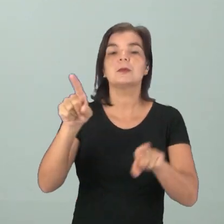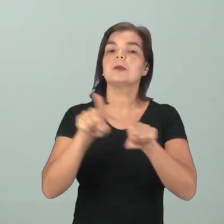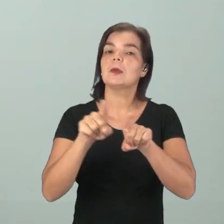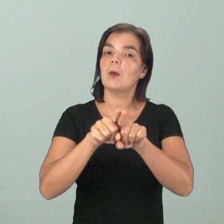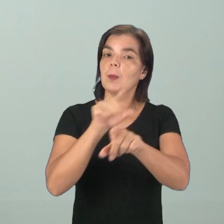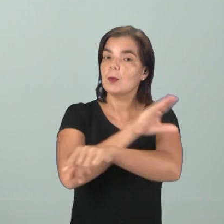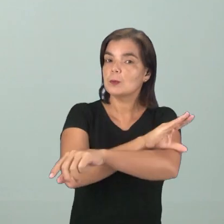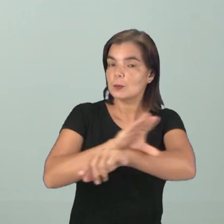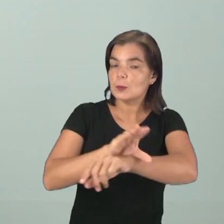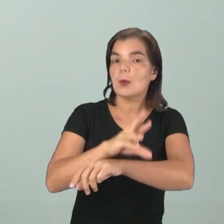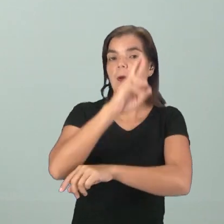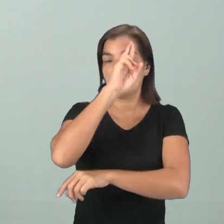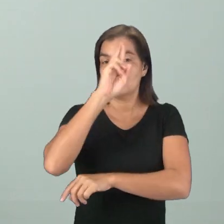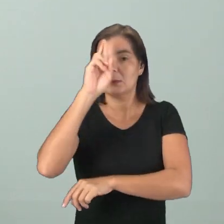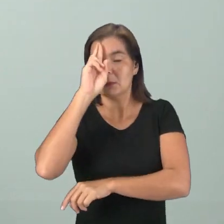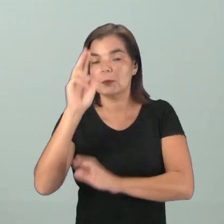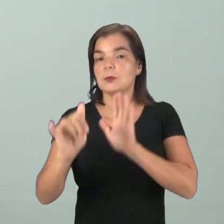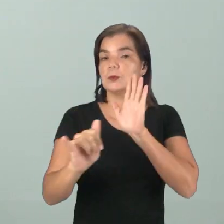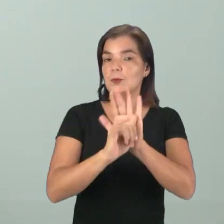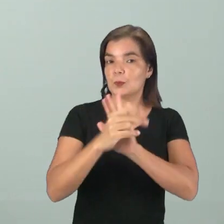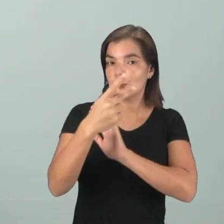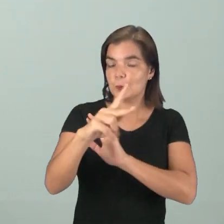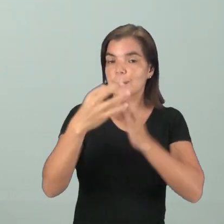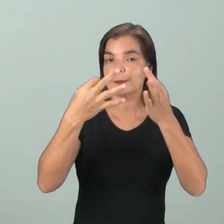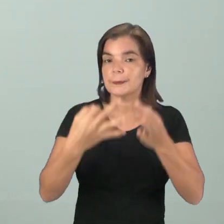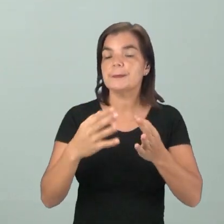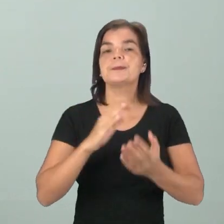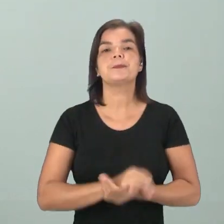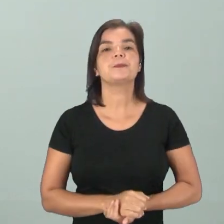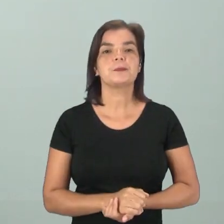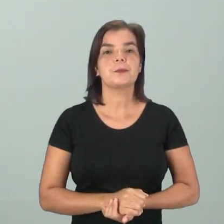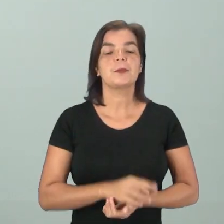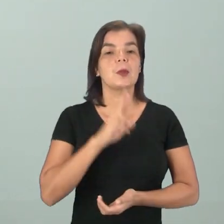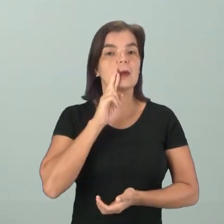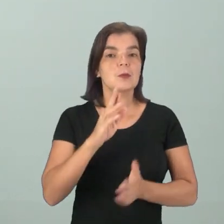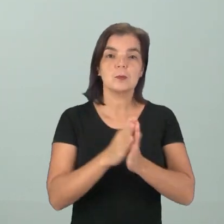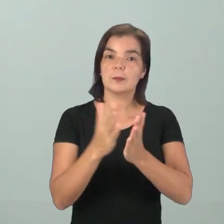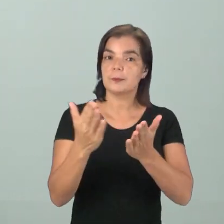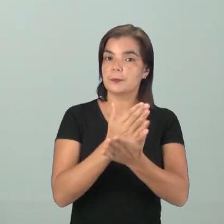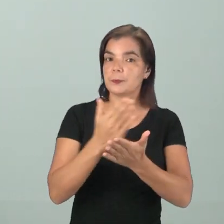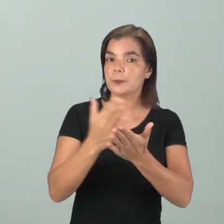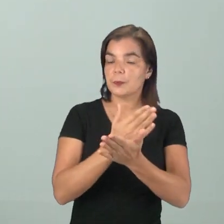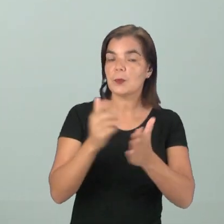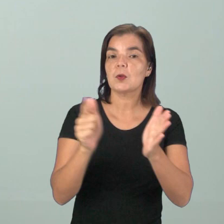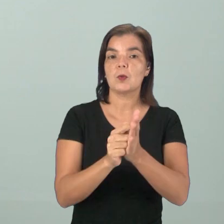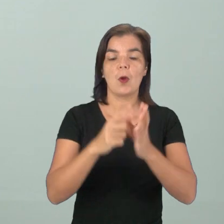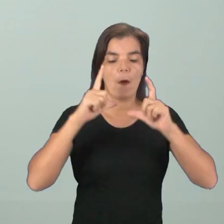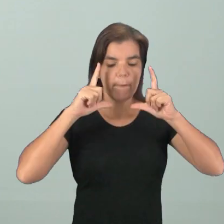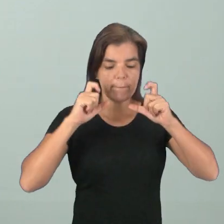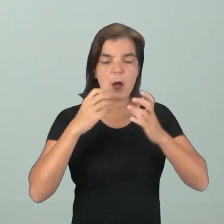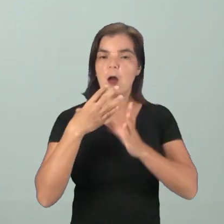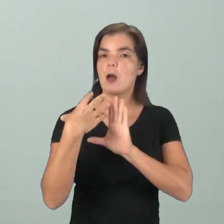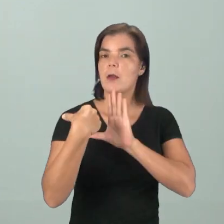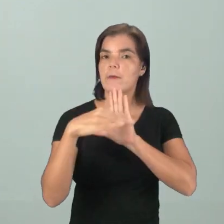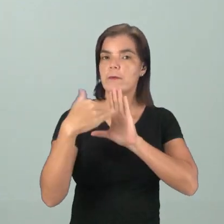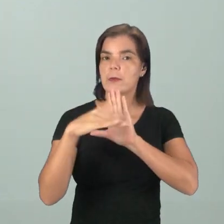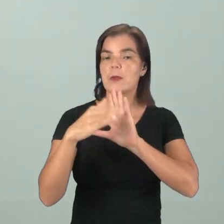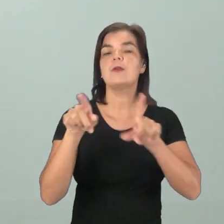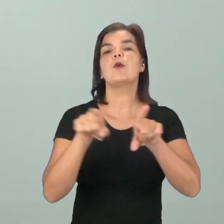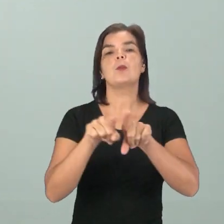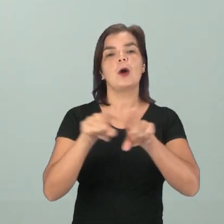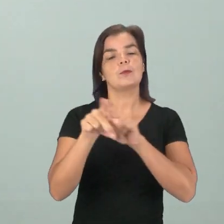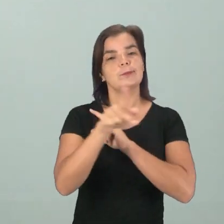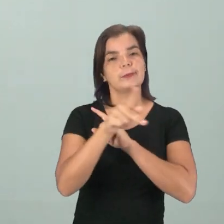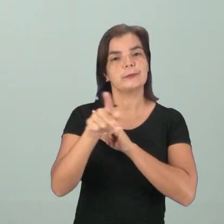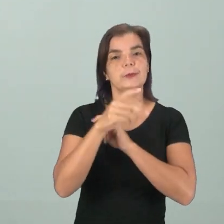a sua cultura, a sua história, a sua identidade, certo? Então façam aí no caderno, numa folha, tirem foto e enviem para os professores